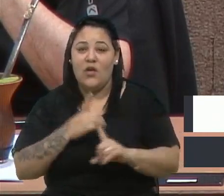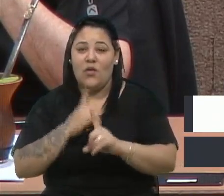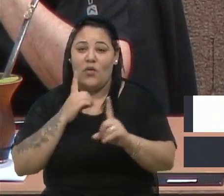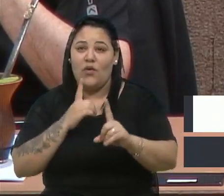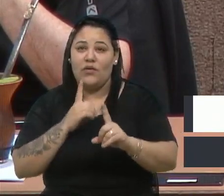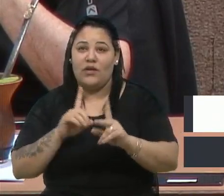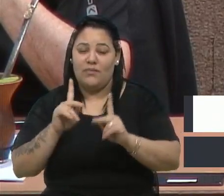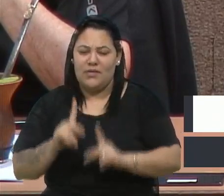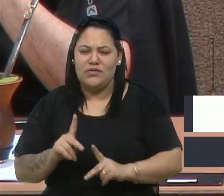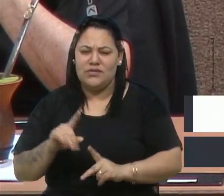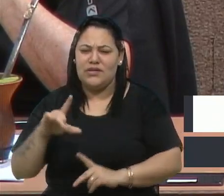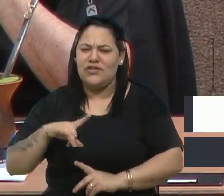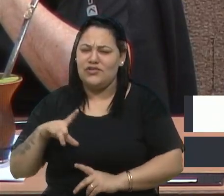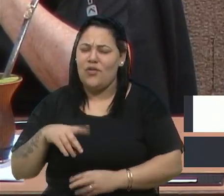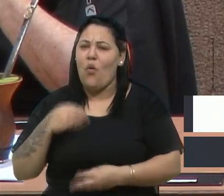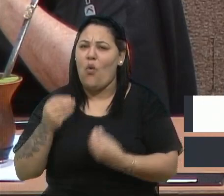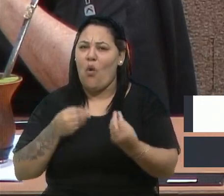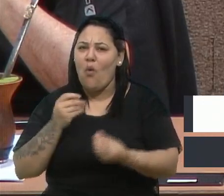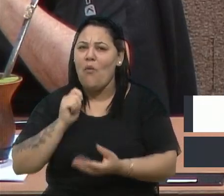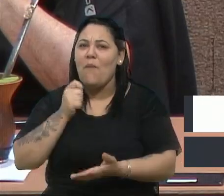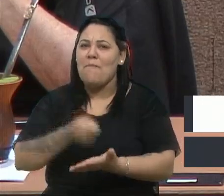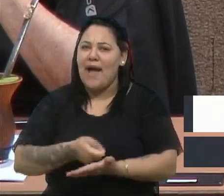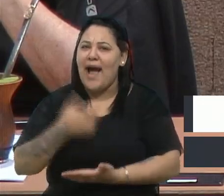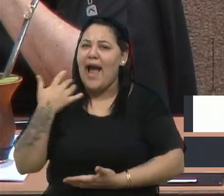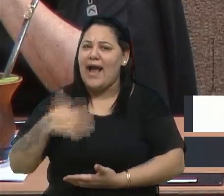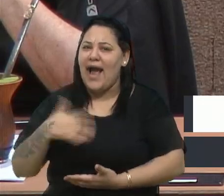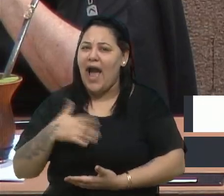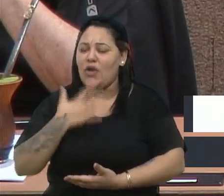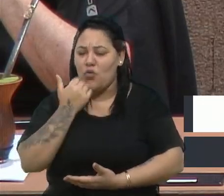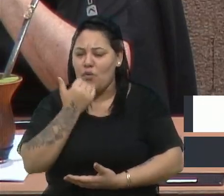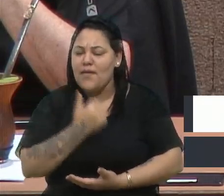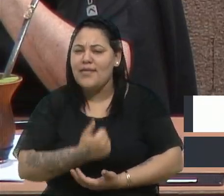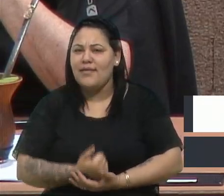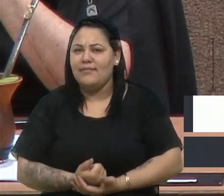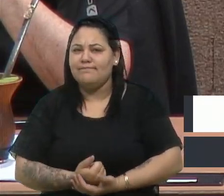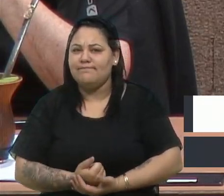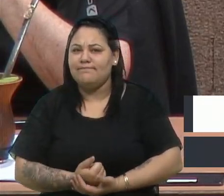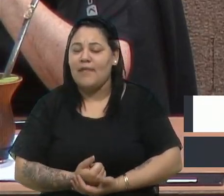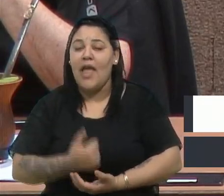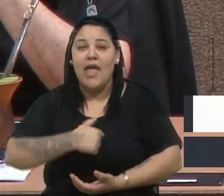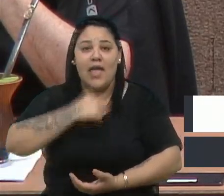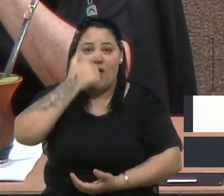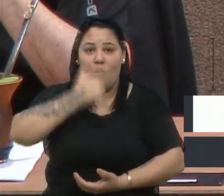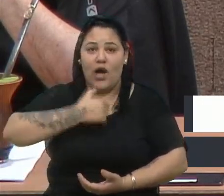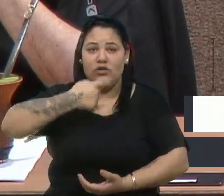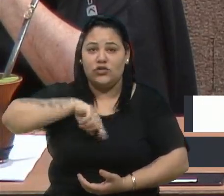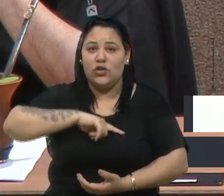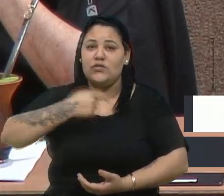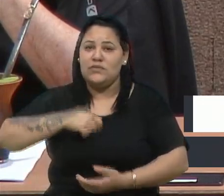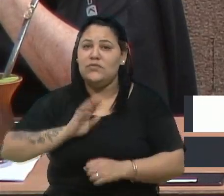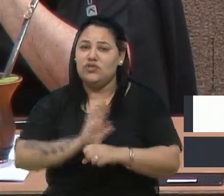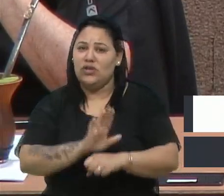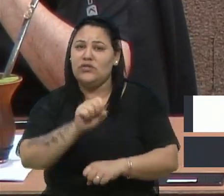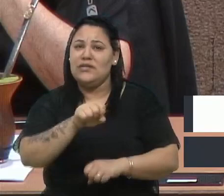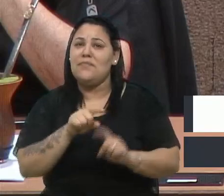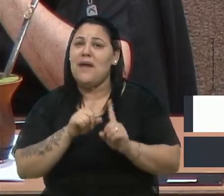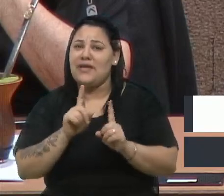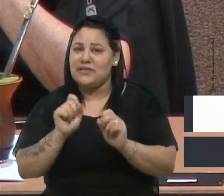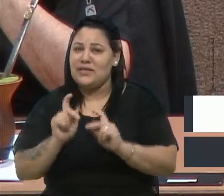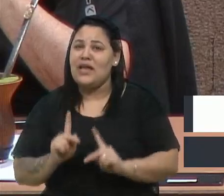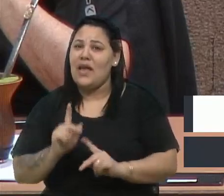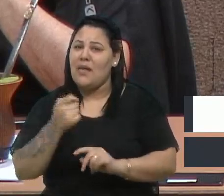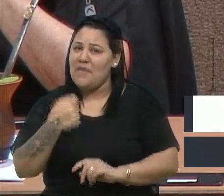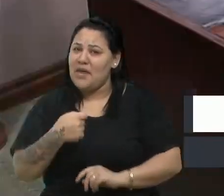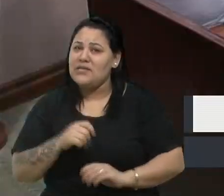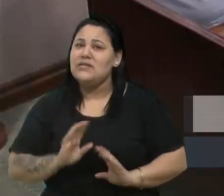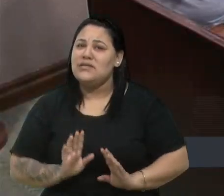pila um almoço. Claro. E aí eu sou a favor que a gente tem que ajudar, mas tem que ajudar quem precisa. Claro. Obrigado, vereador. Obrigado,